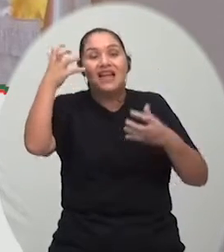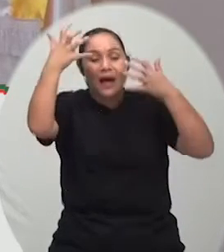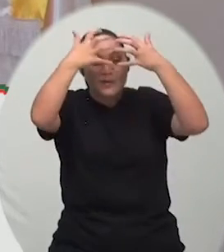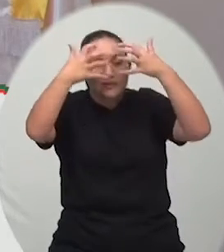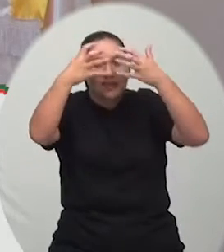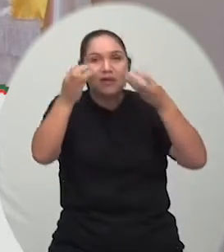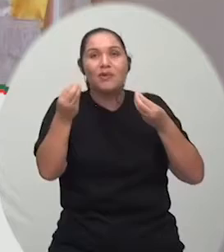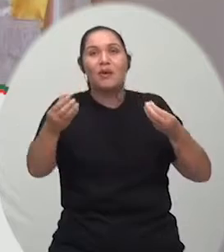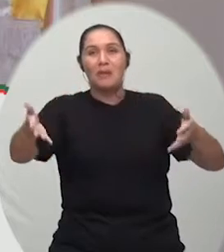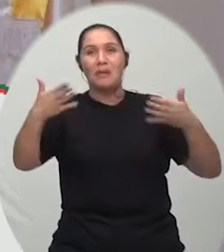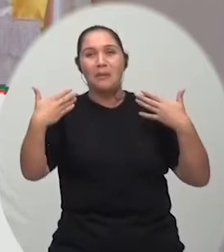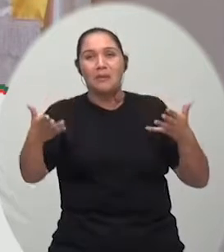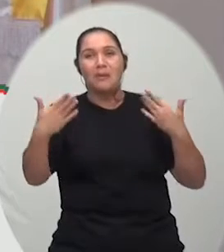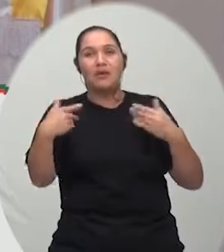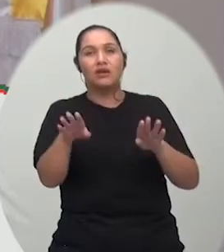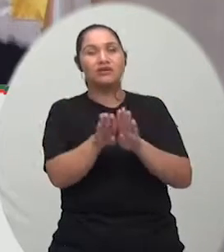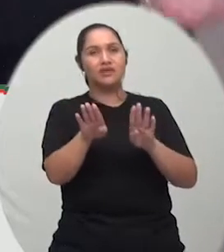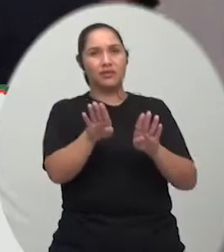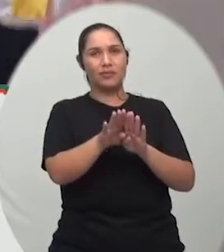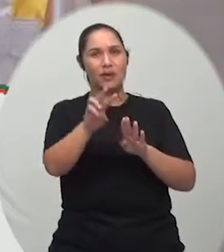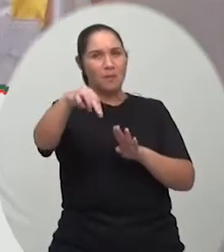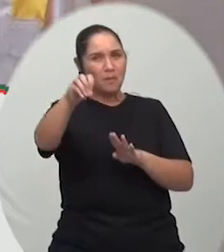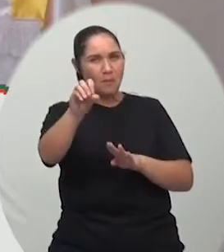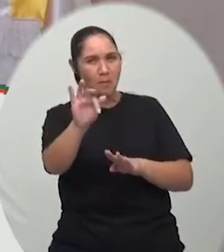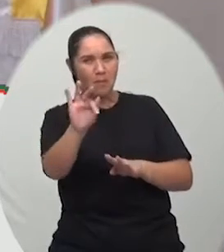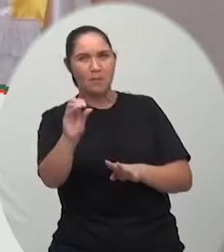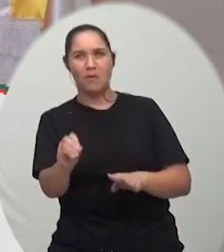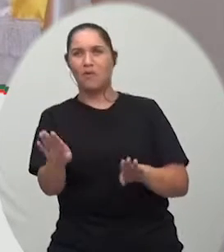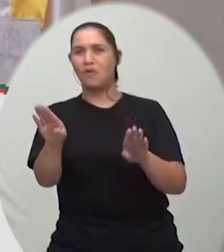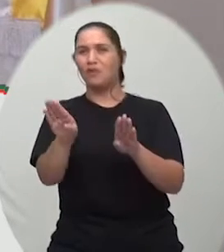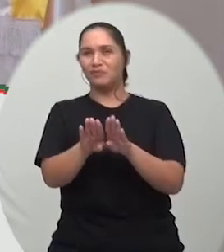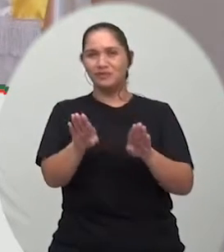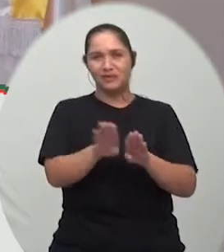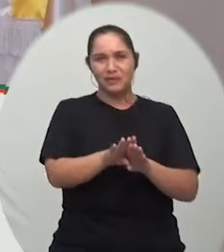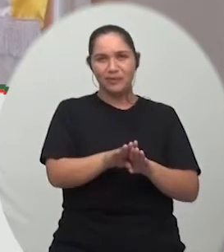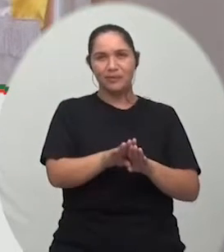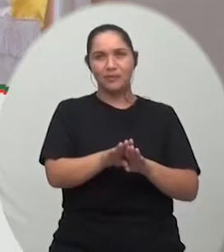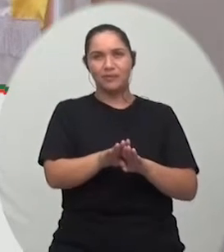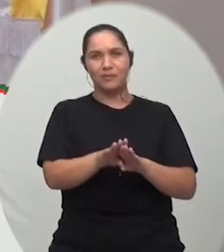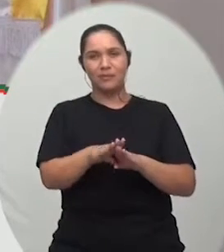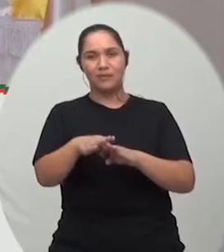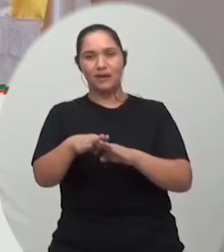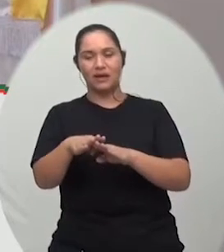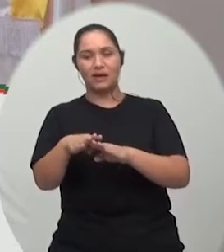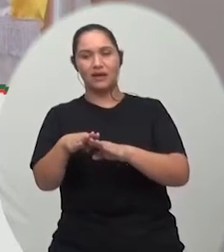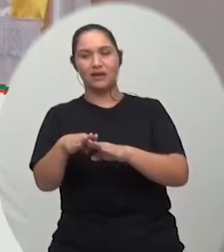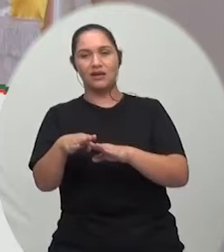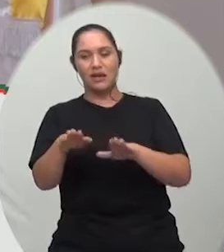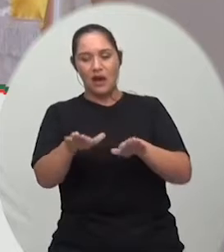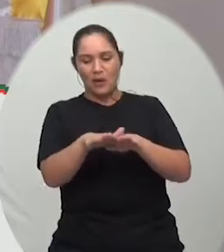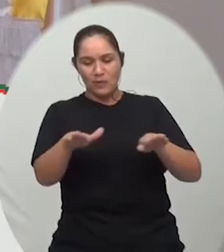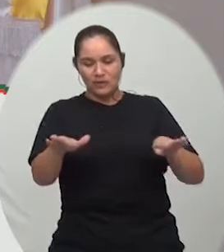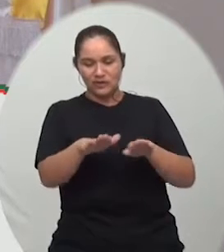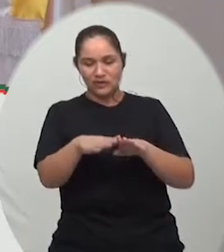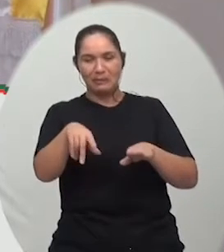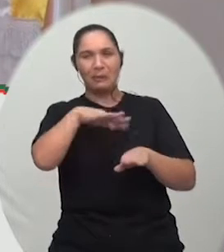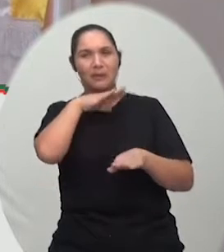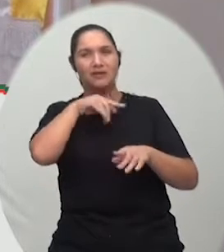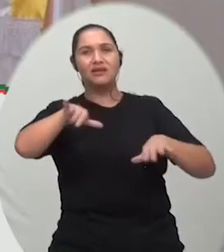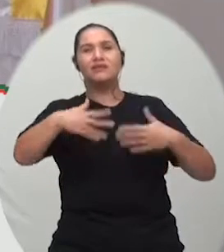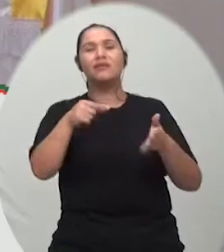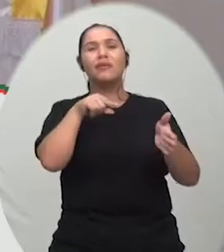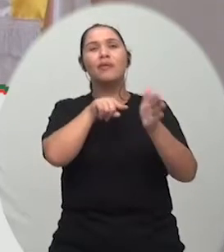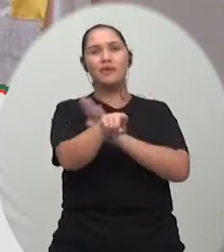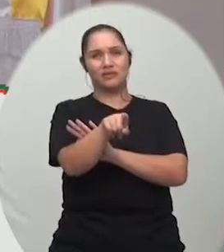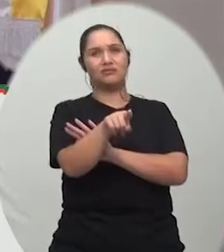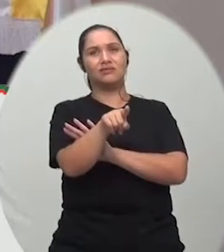com mofo, taco arrancado. E aí eu pergunto, essas benditas empreiteiras que fazem obra